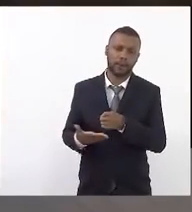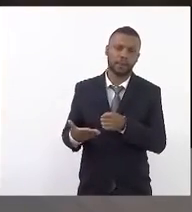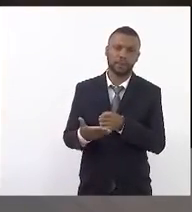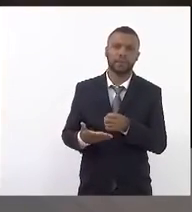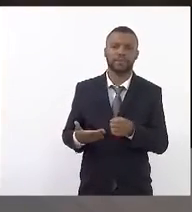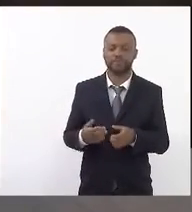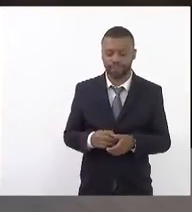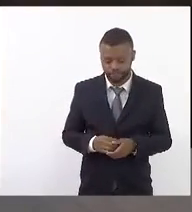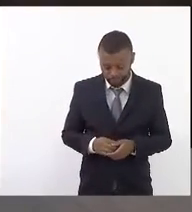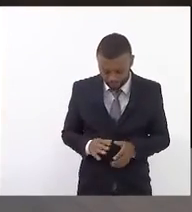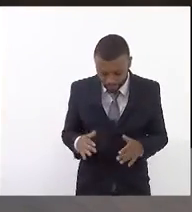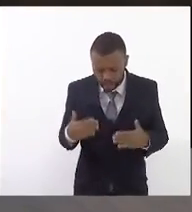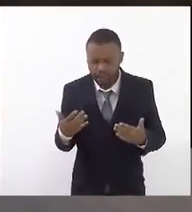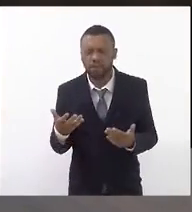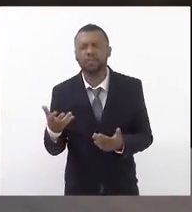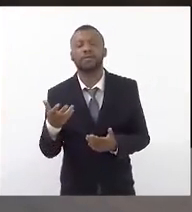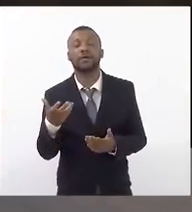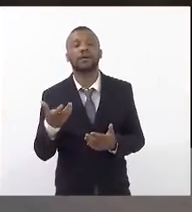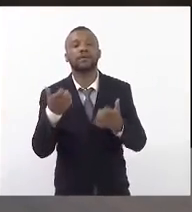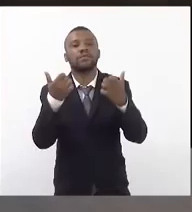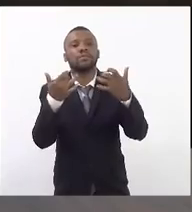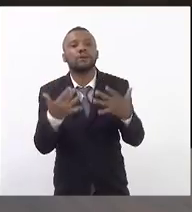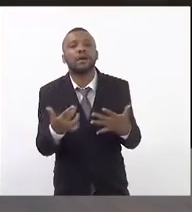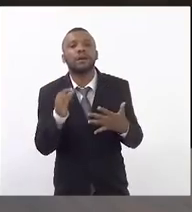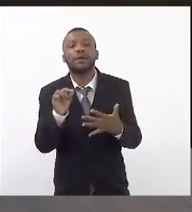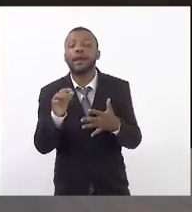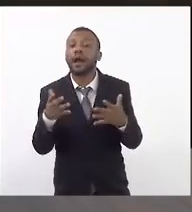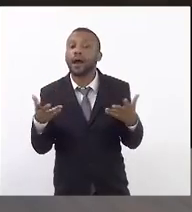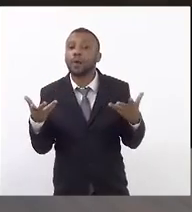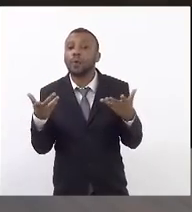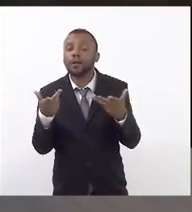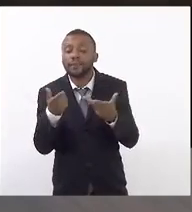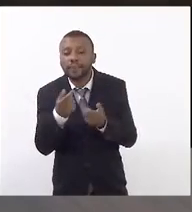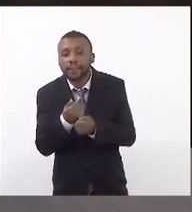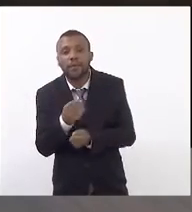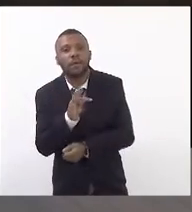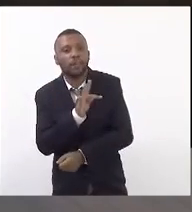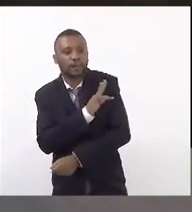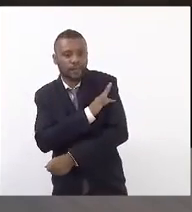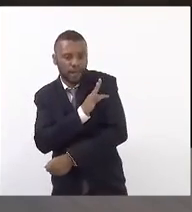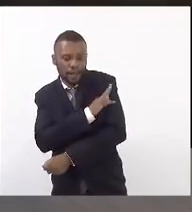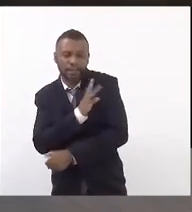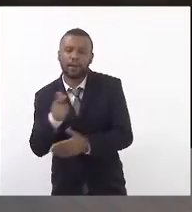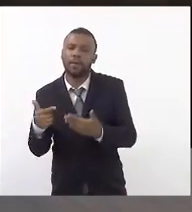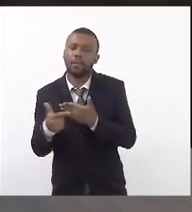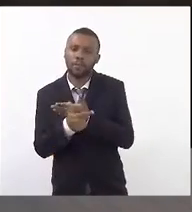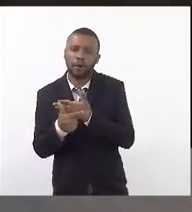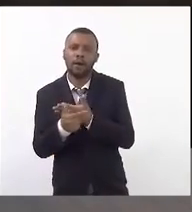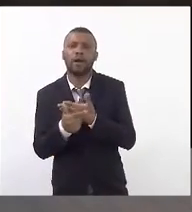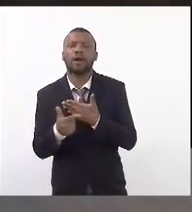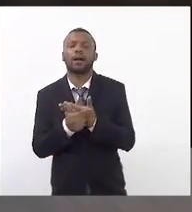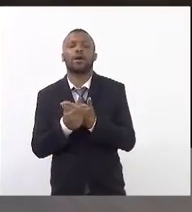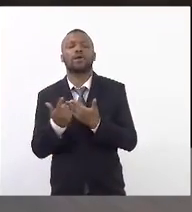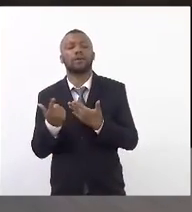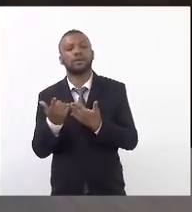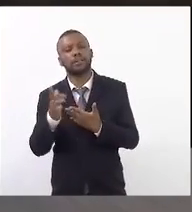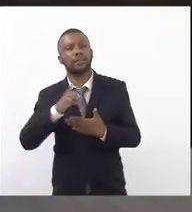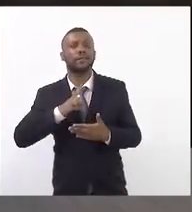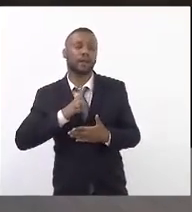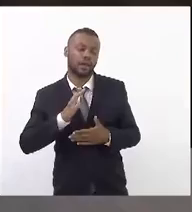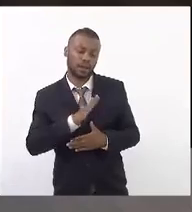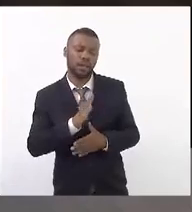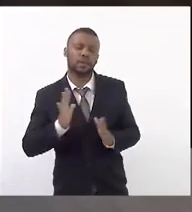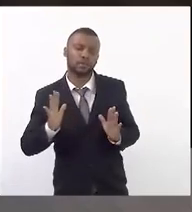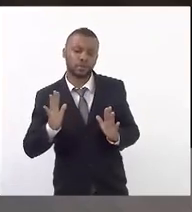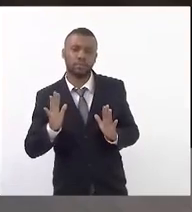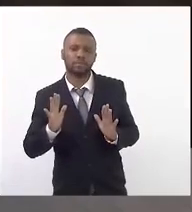Então, o que eu estou querendo dizer com isso, que a qualificação técnica para o cargo, ele a possui. Ele